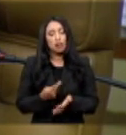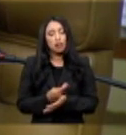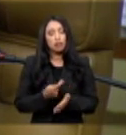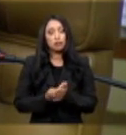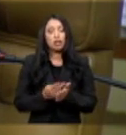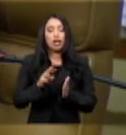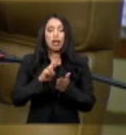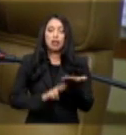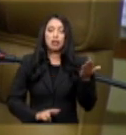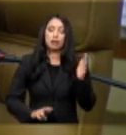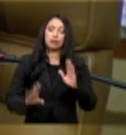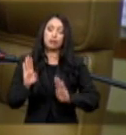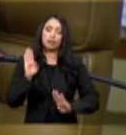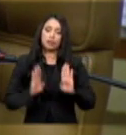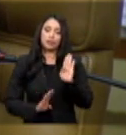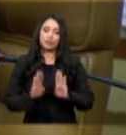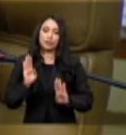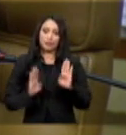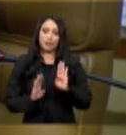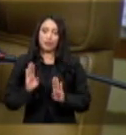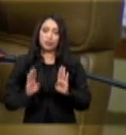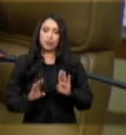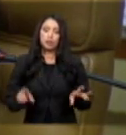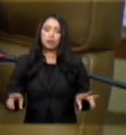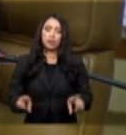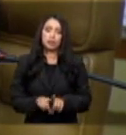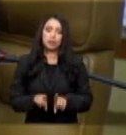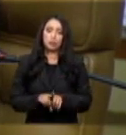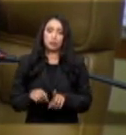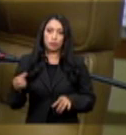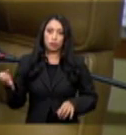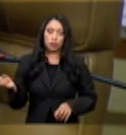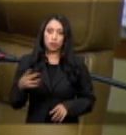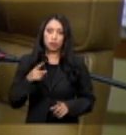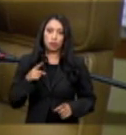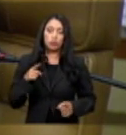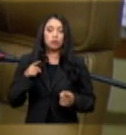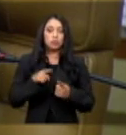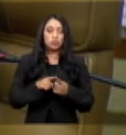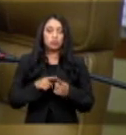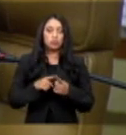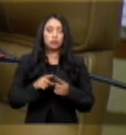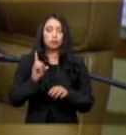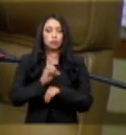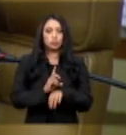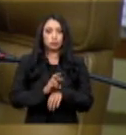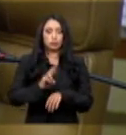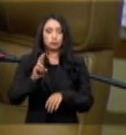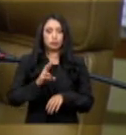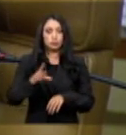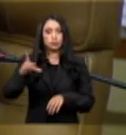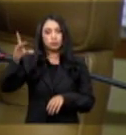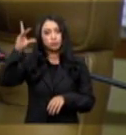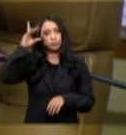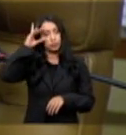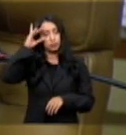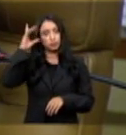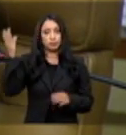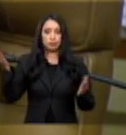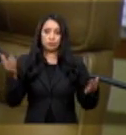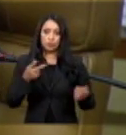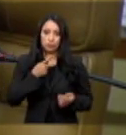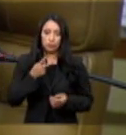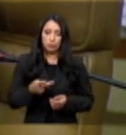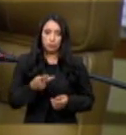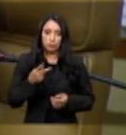da licitação. E também um novo objeto, aliás, o doutor André acaba de dizer, outro objeto